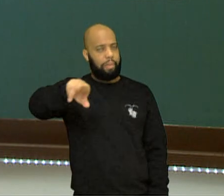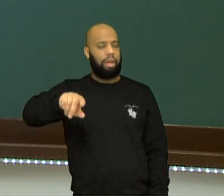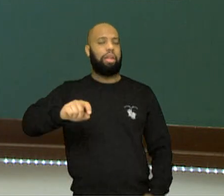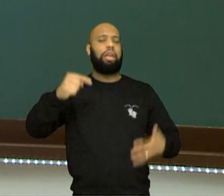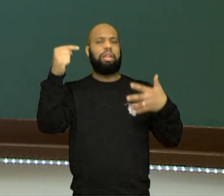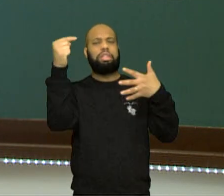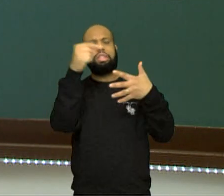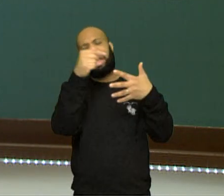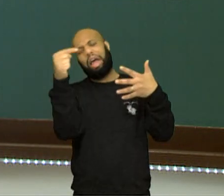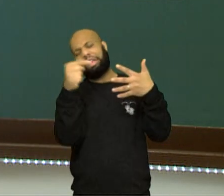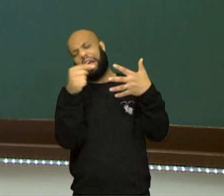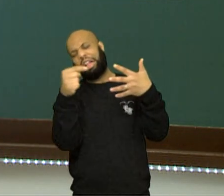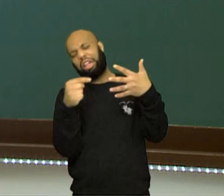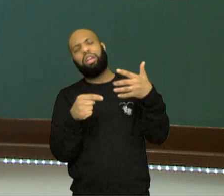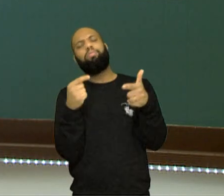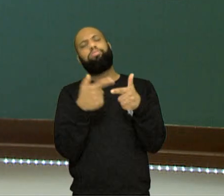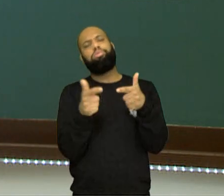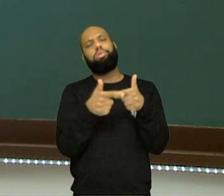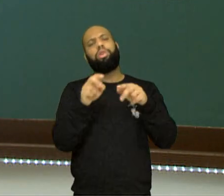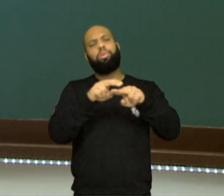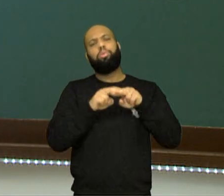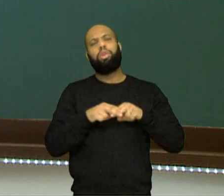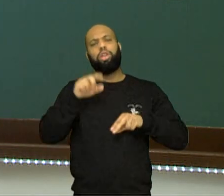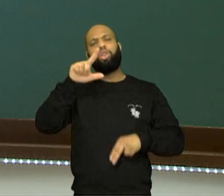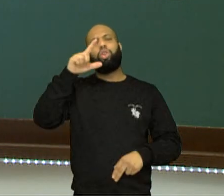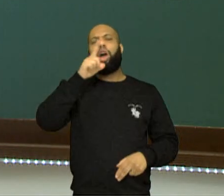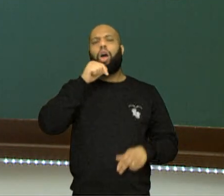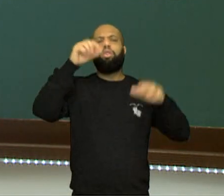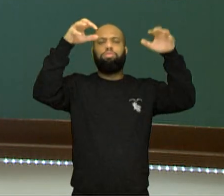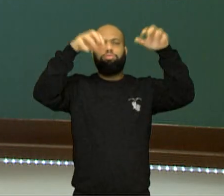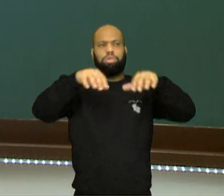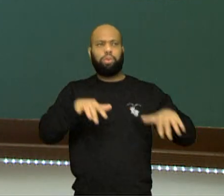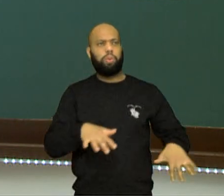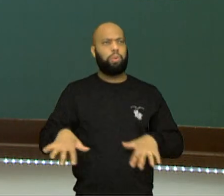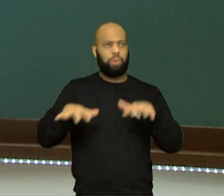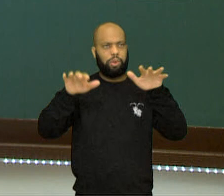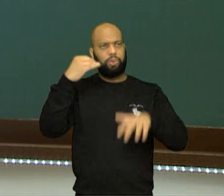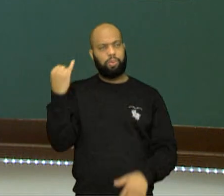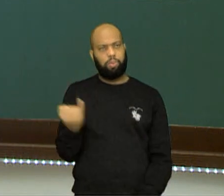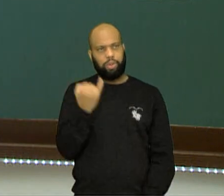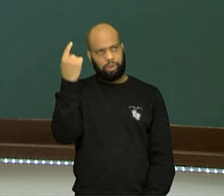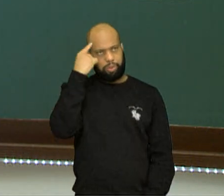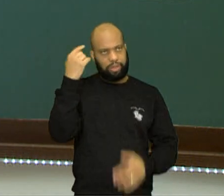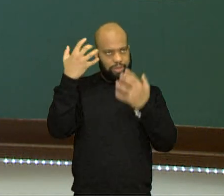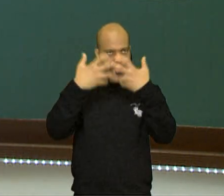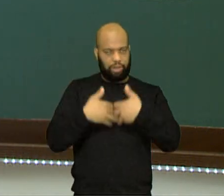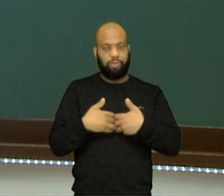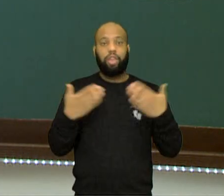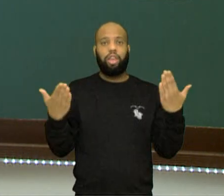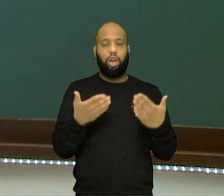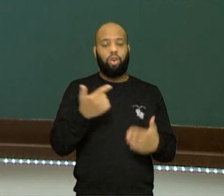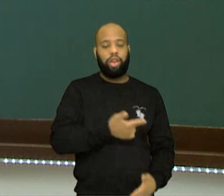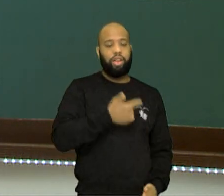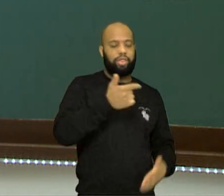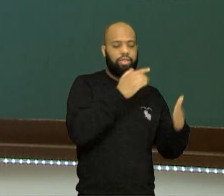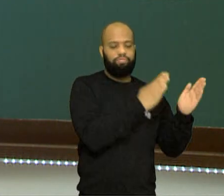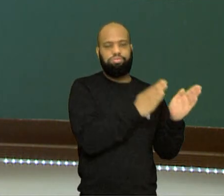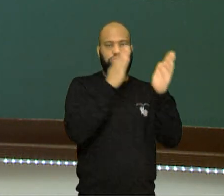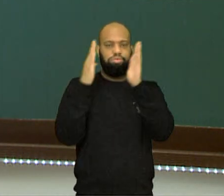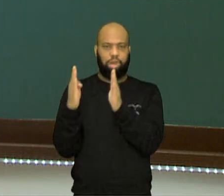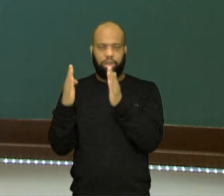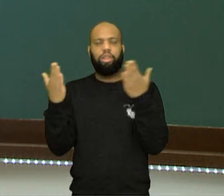série de coisas que são resultantes da questão das enchentes, né? Importante a gente pensar. E aí na segunda etapa da